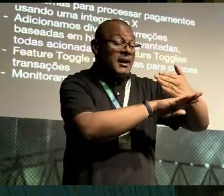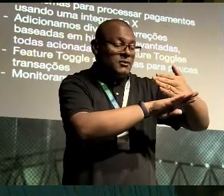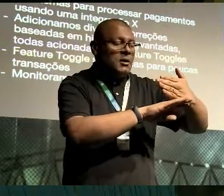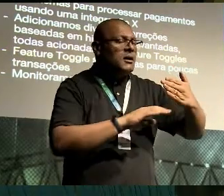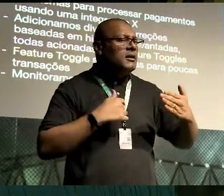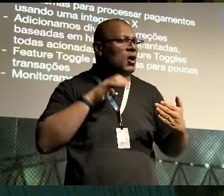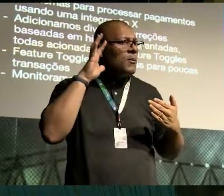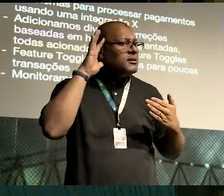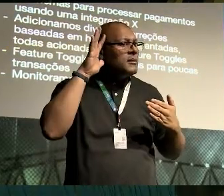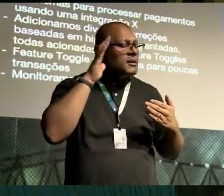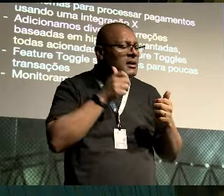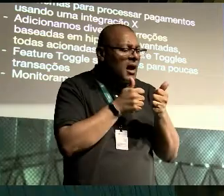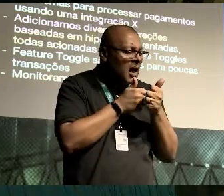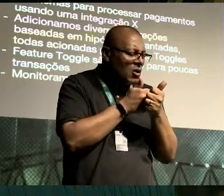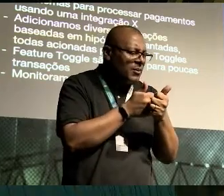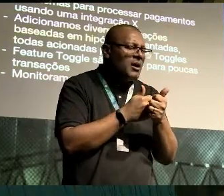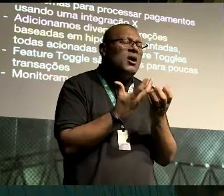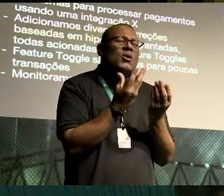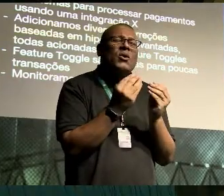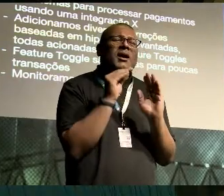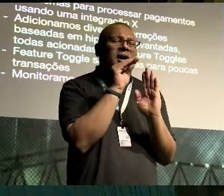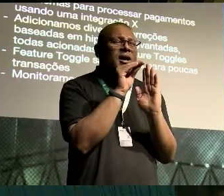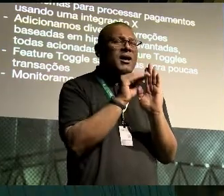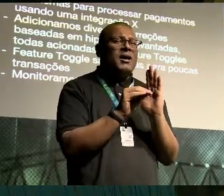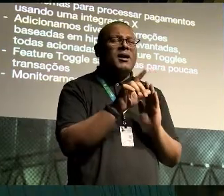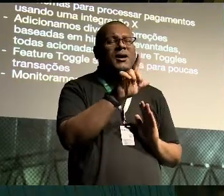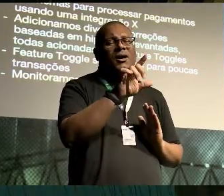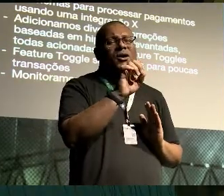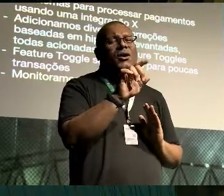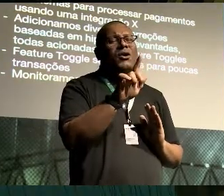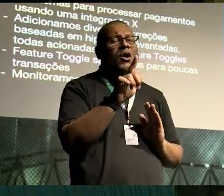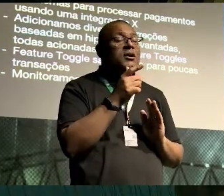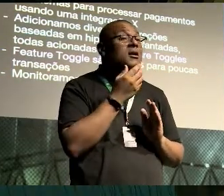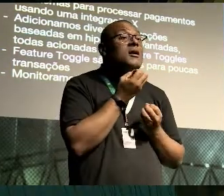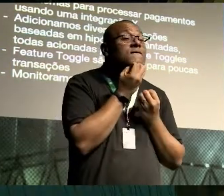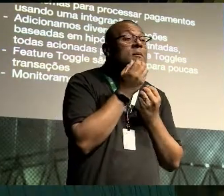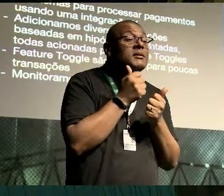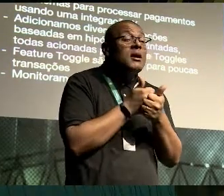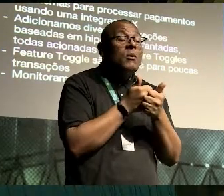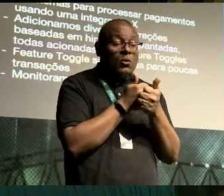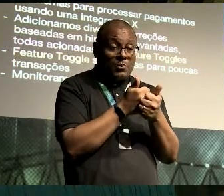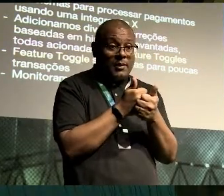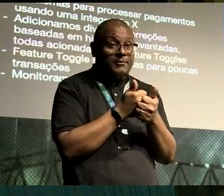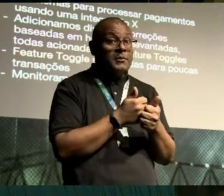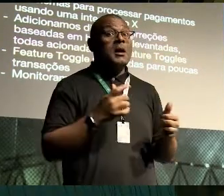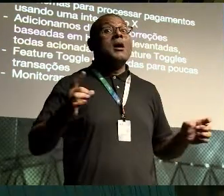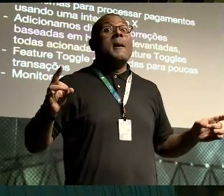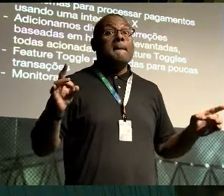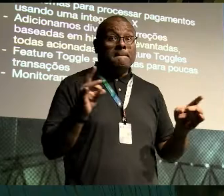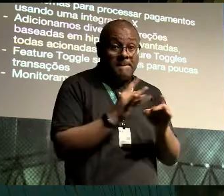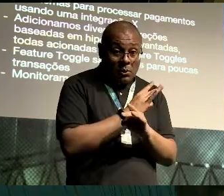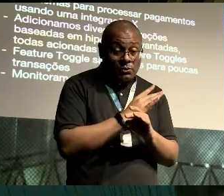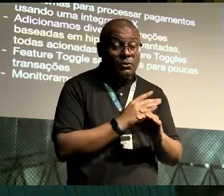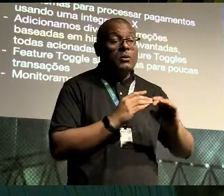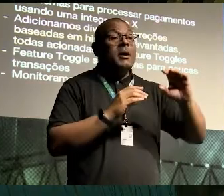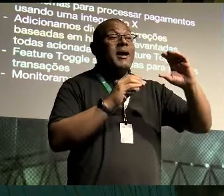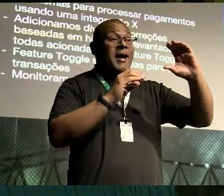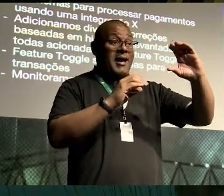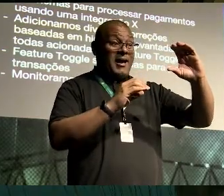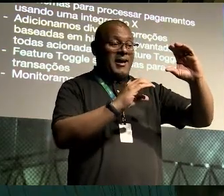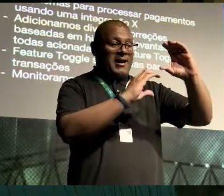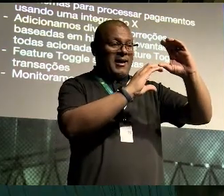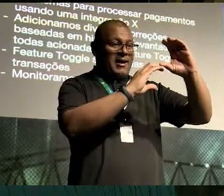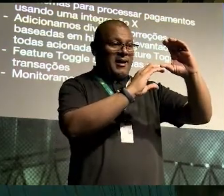levantada. Geralmente, a gente coloca mais logs também nessa parte do código, para poder pegar mais informações. E aí, a gente consegue ligar uma a uma em